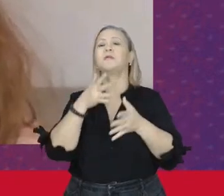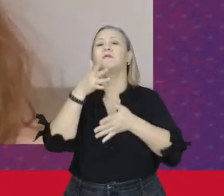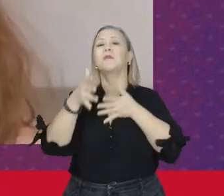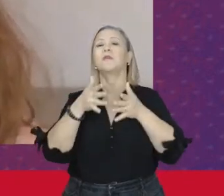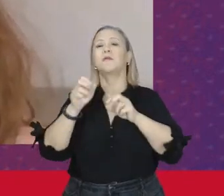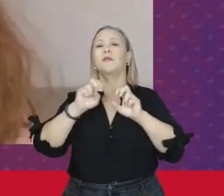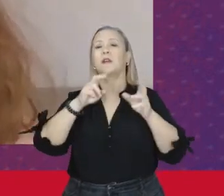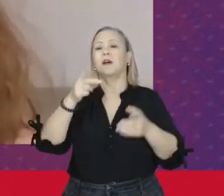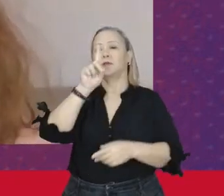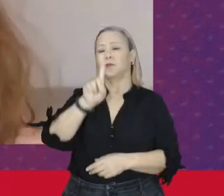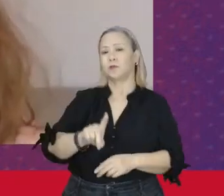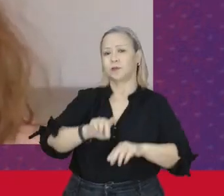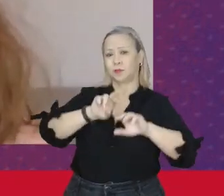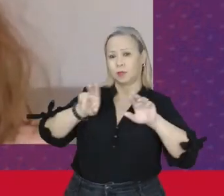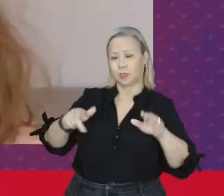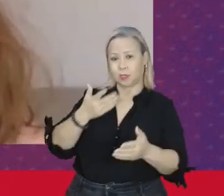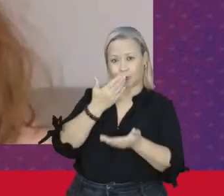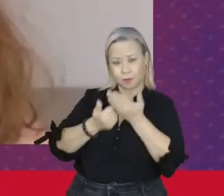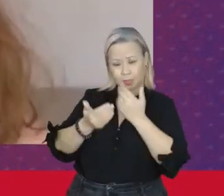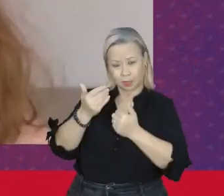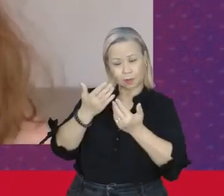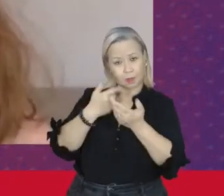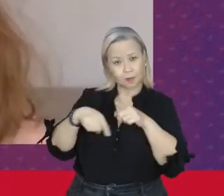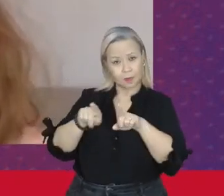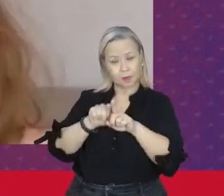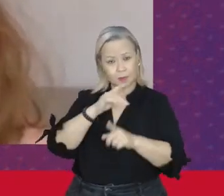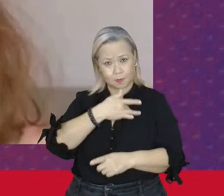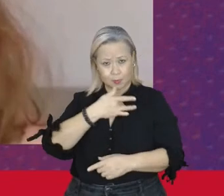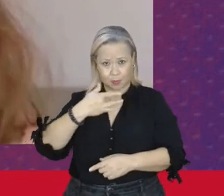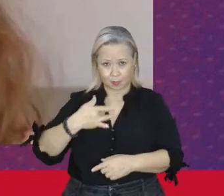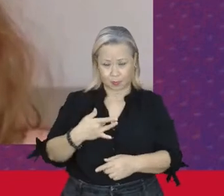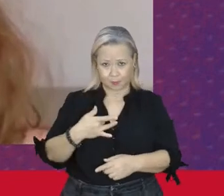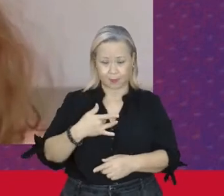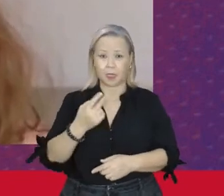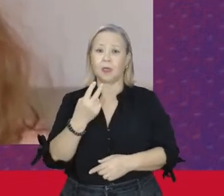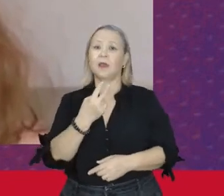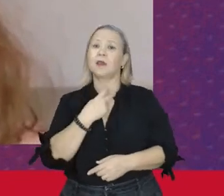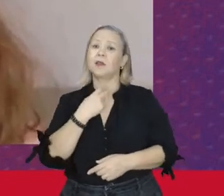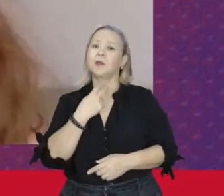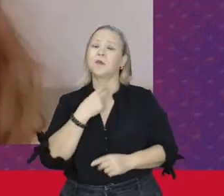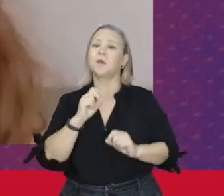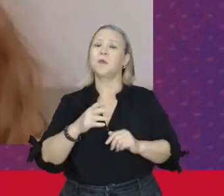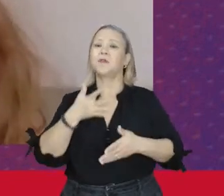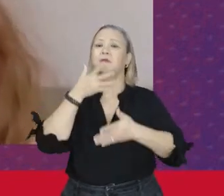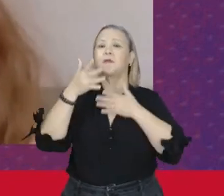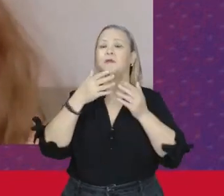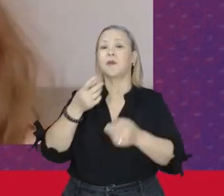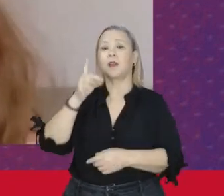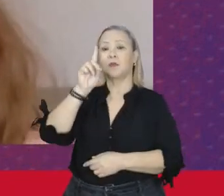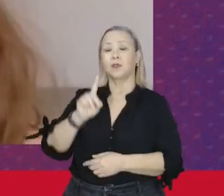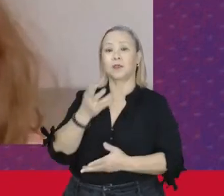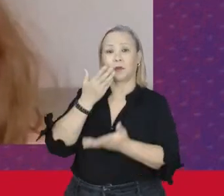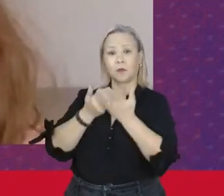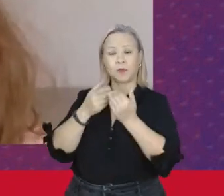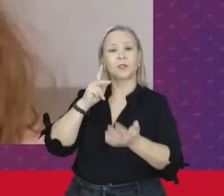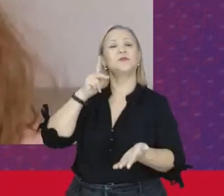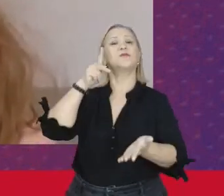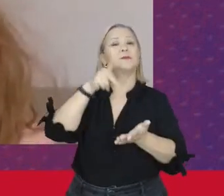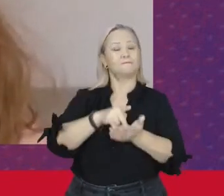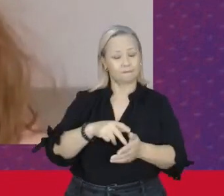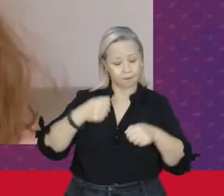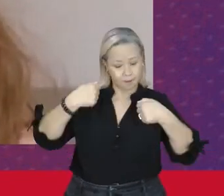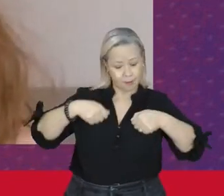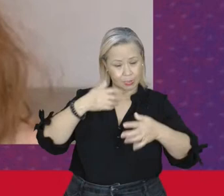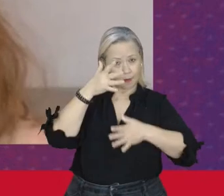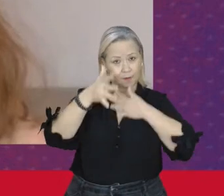do direito à alimentação, da alimentação saudável. A gente não pode também falar só do direito à comida, mas, de fato, precisamos falar